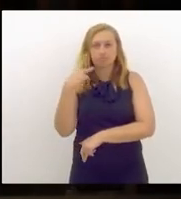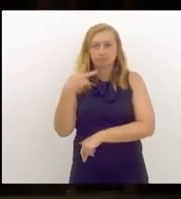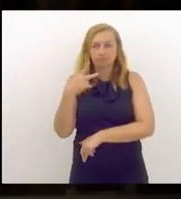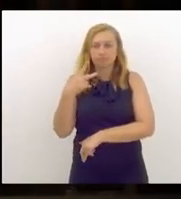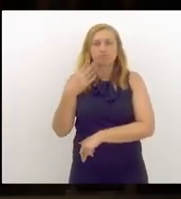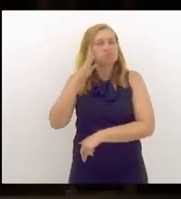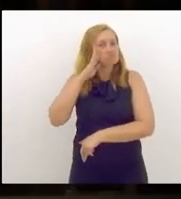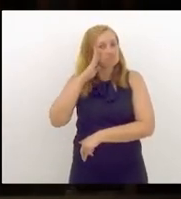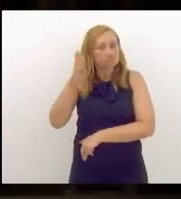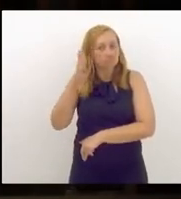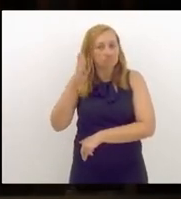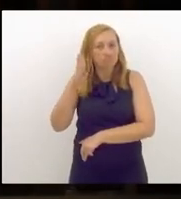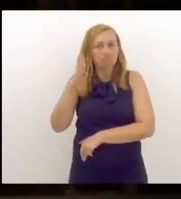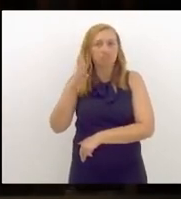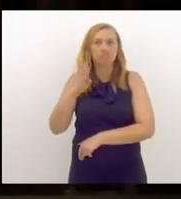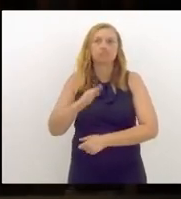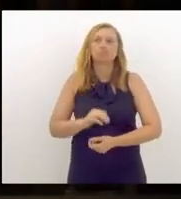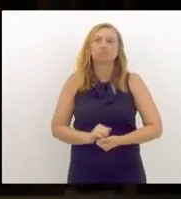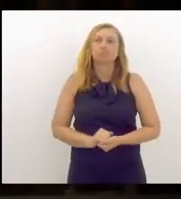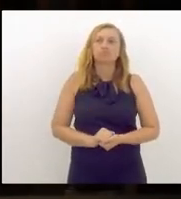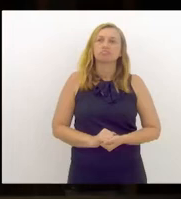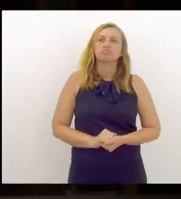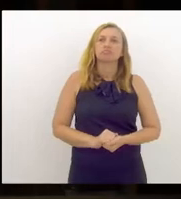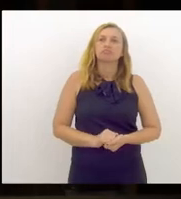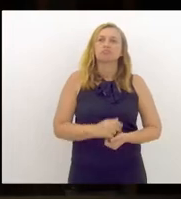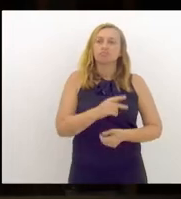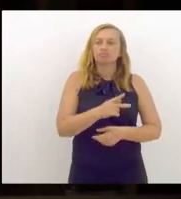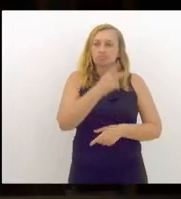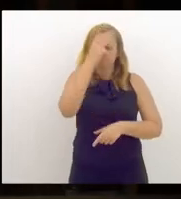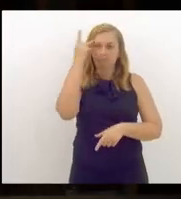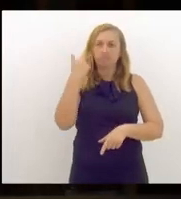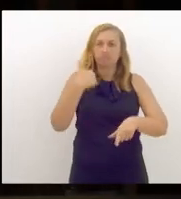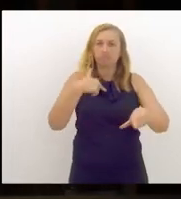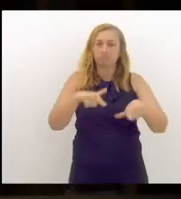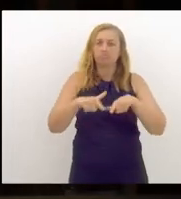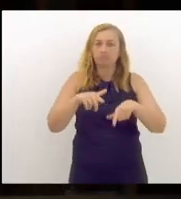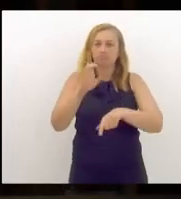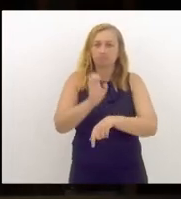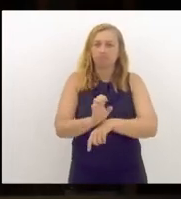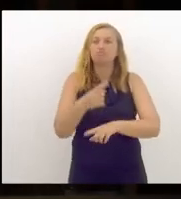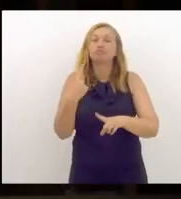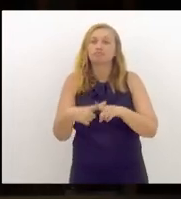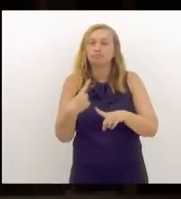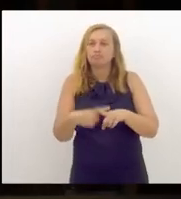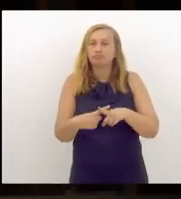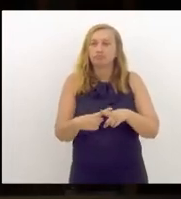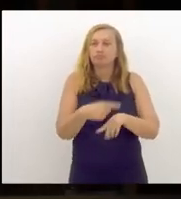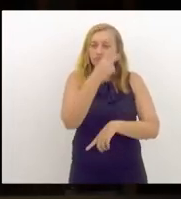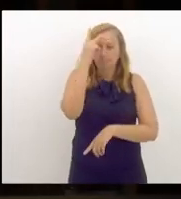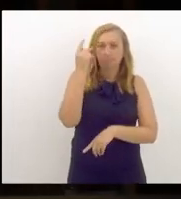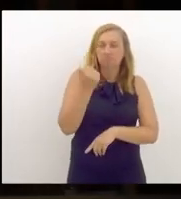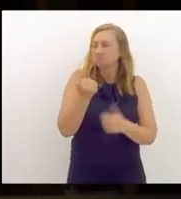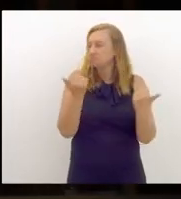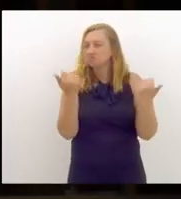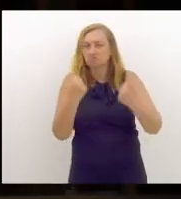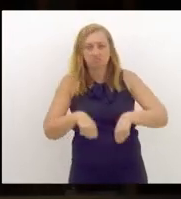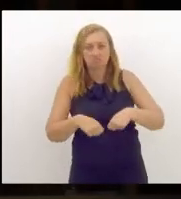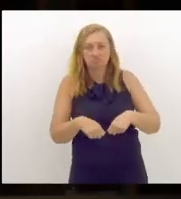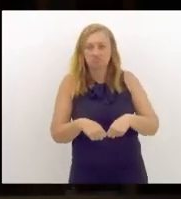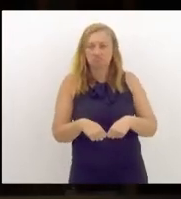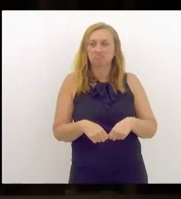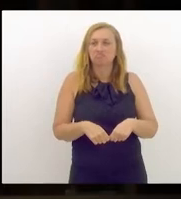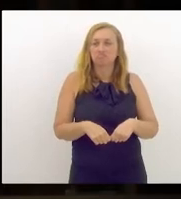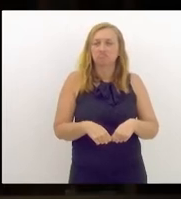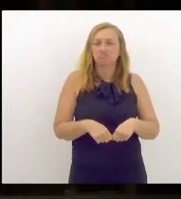fundamental fundamental para os trabalhadores trabalhadores desse estado porque alguém que não tivesse a capacidade de